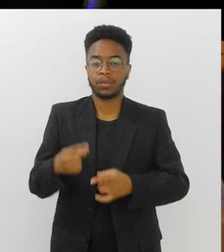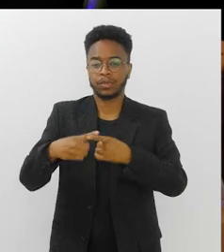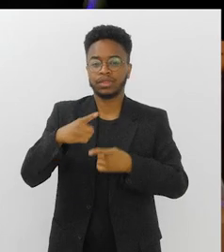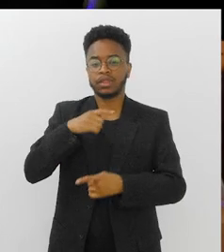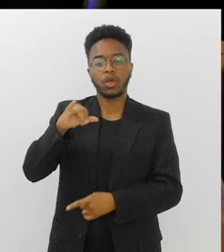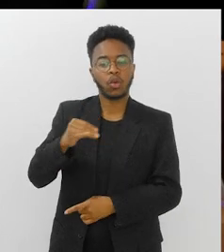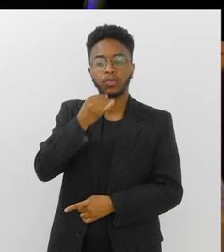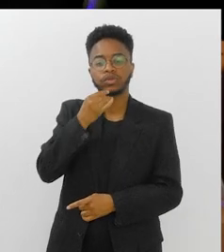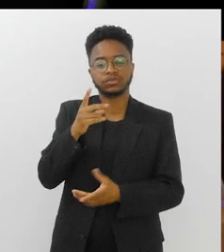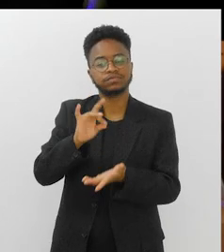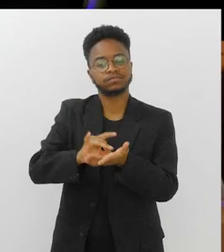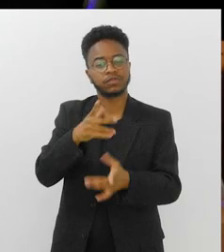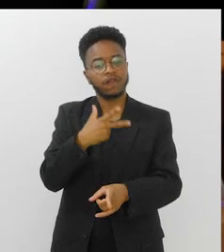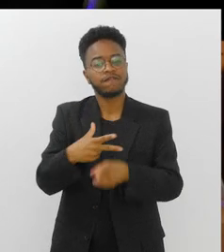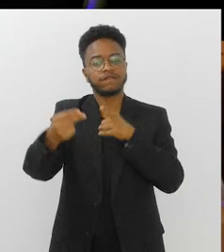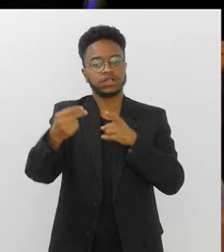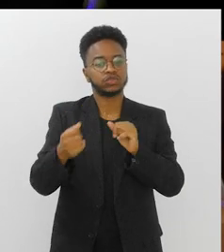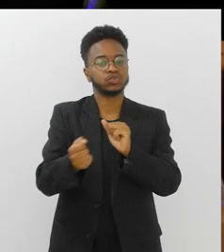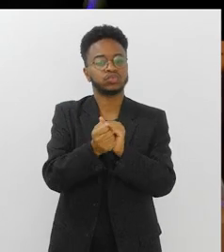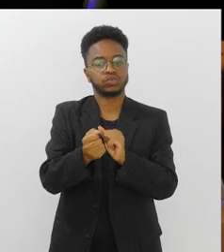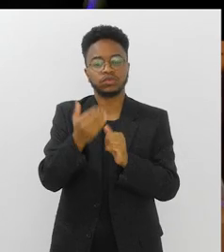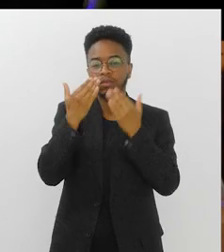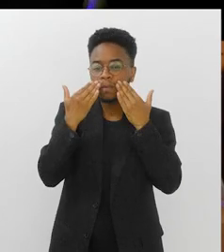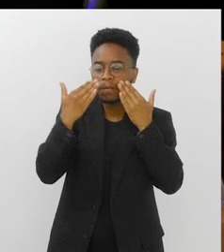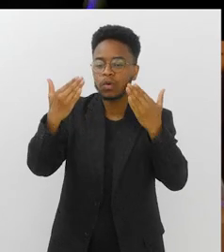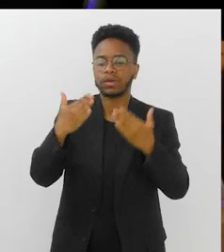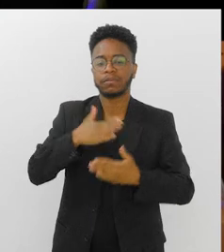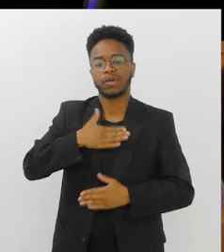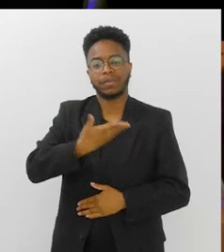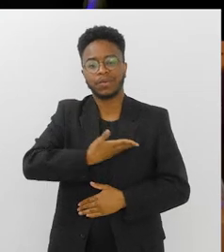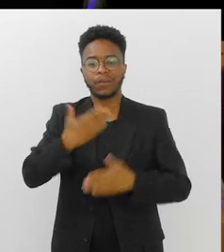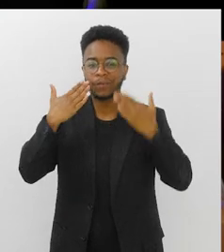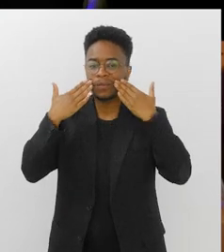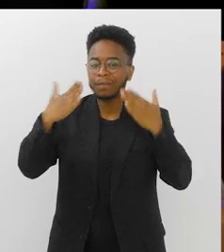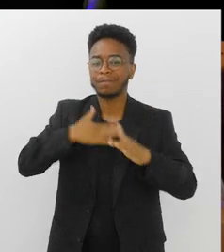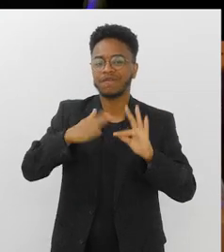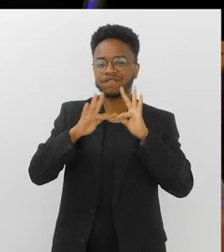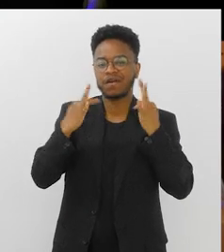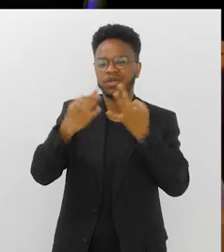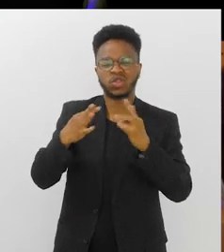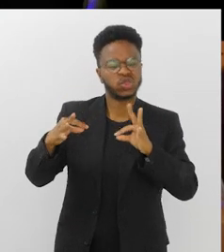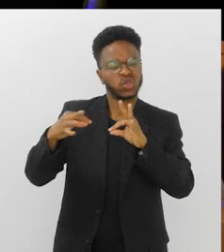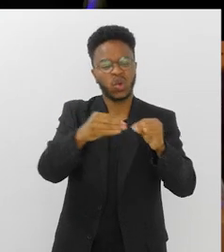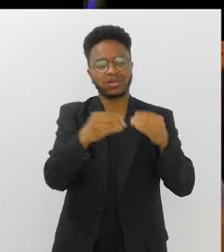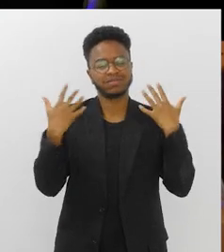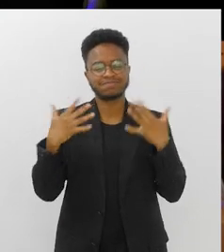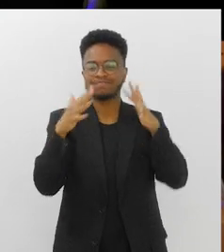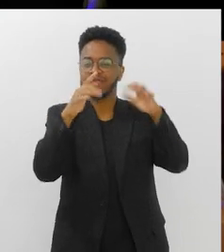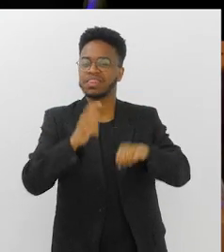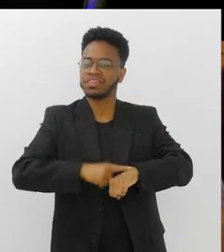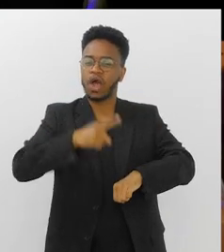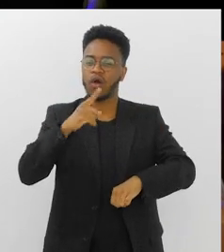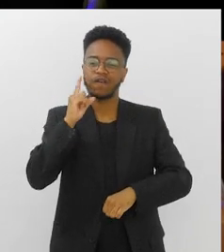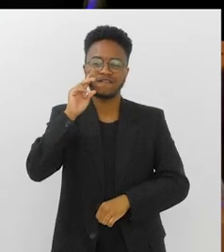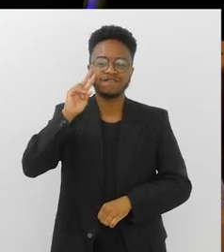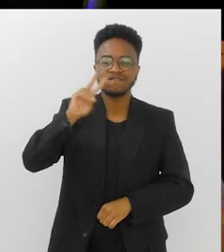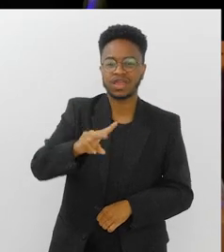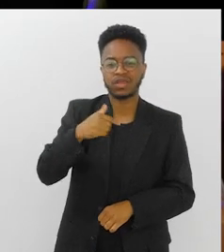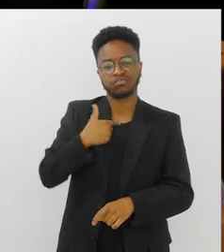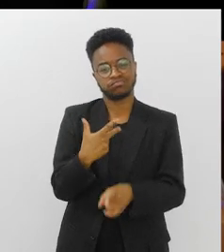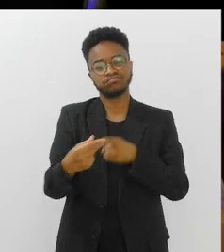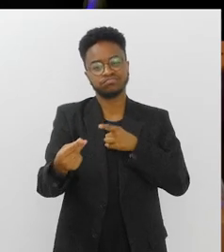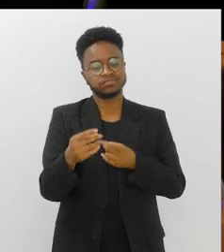a oportunidade de realmente ser campeão na frente dos meus amigos na frente da minha família e com eles ali batendo palma vendo na hora a conquista